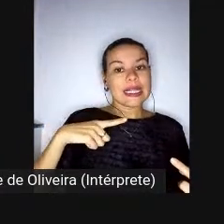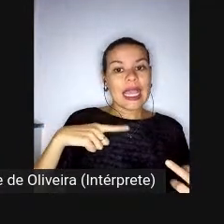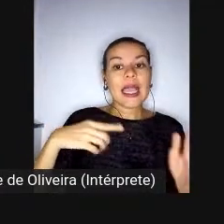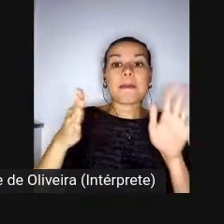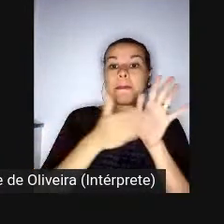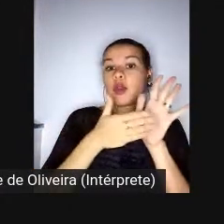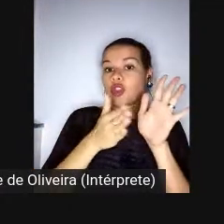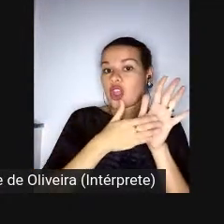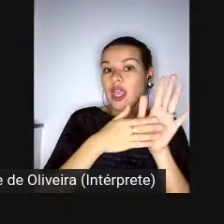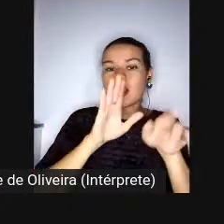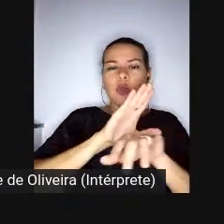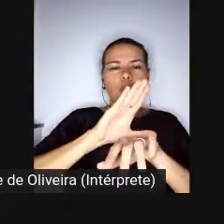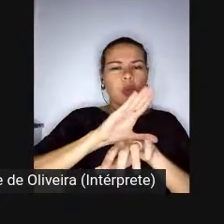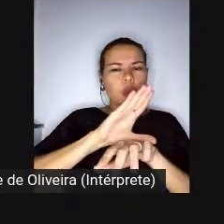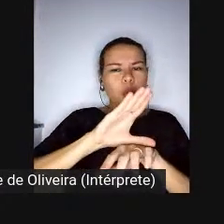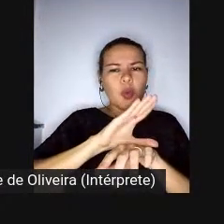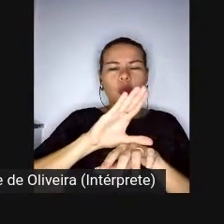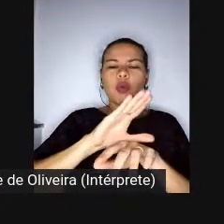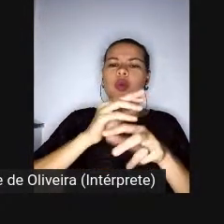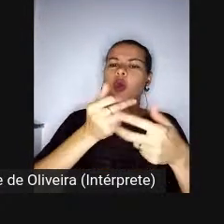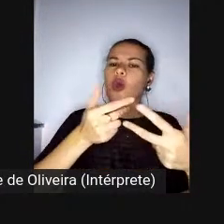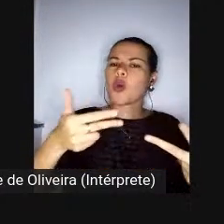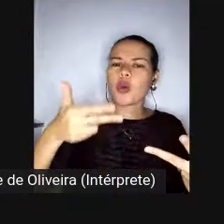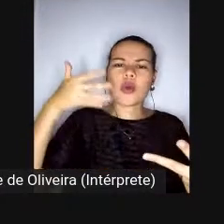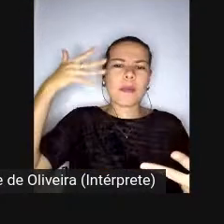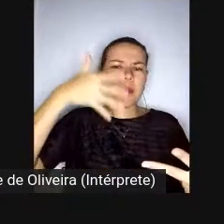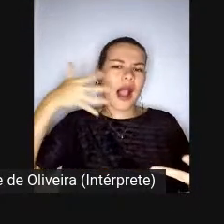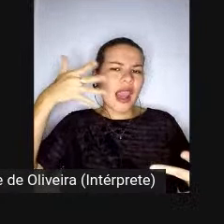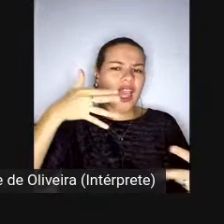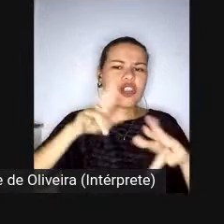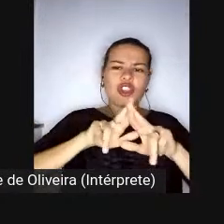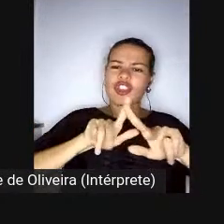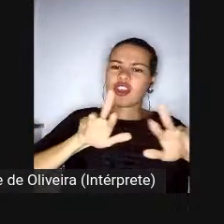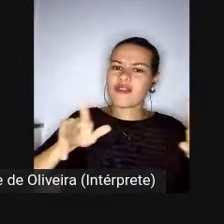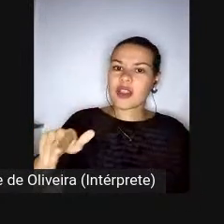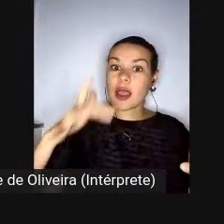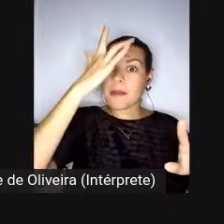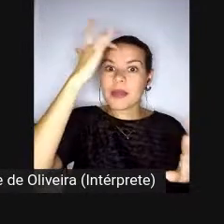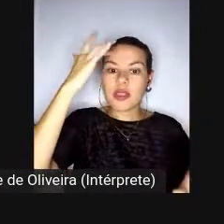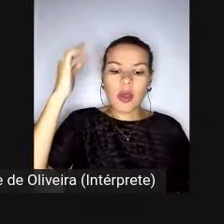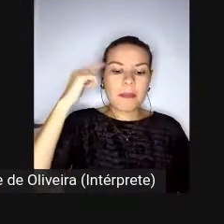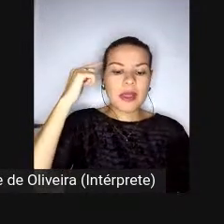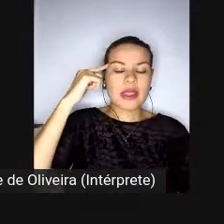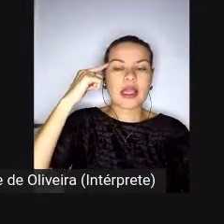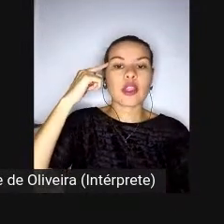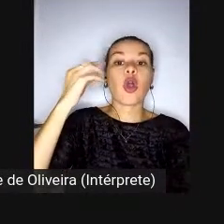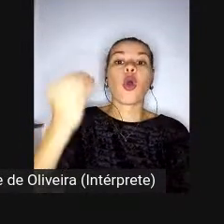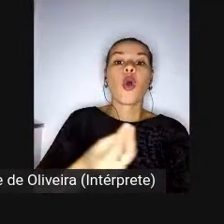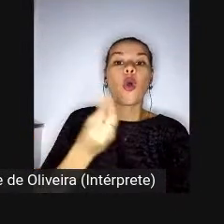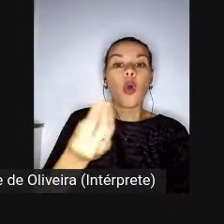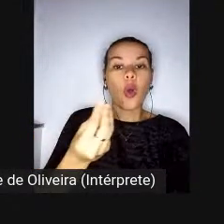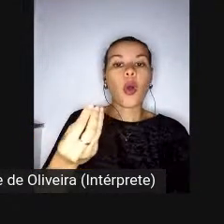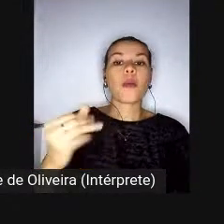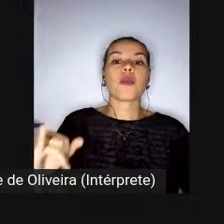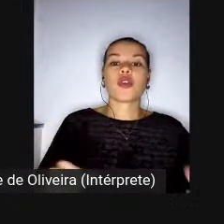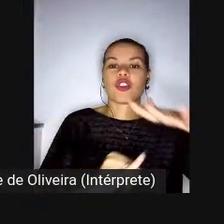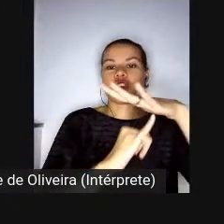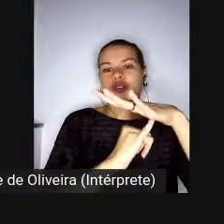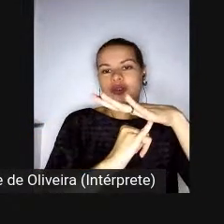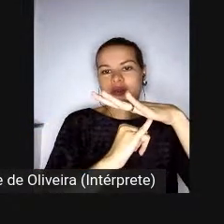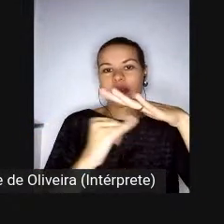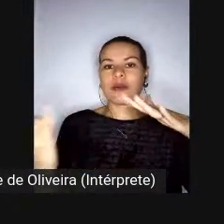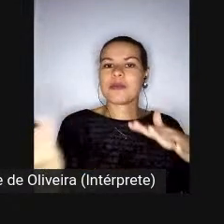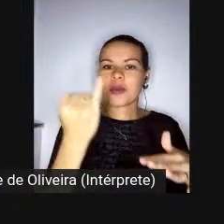dos eventos de extensão à comunidade se aproxima do Instituto vivenciam o dia a dia do Instituto fazendo também Instituto vivencial